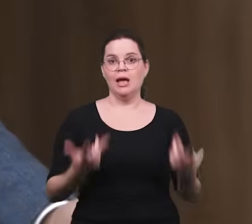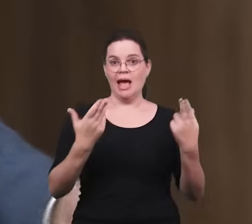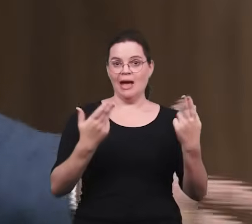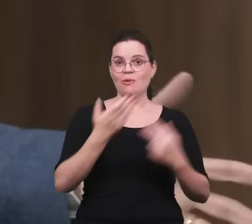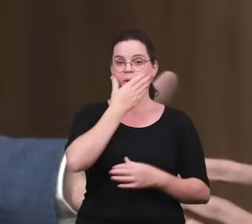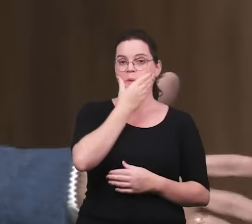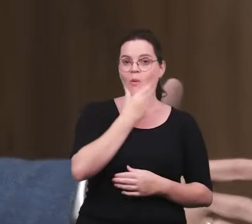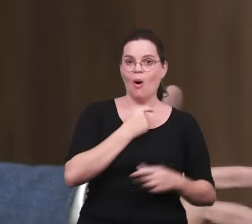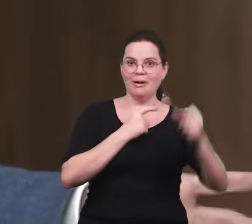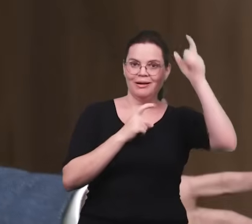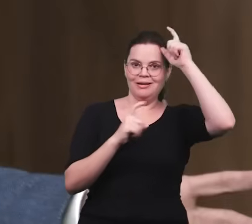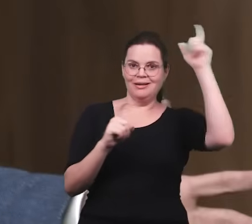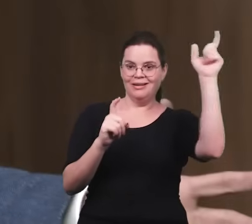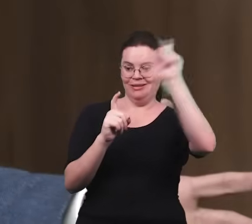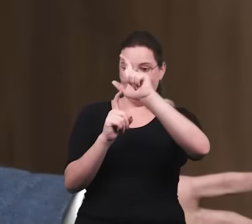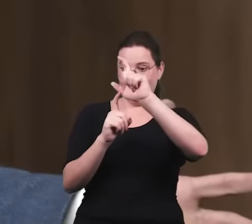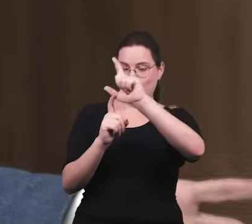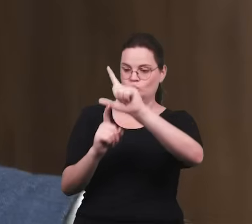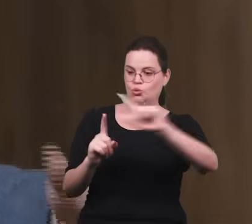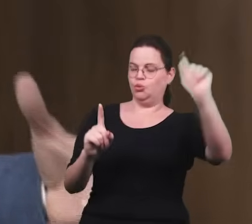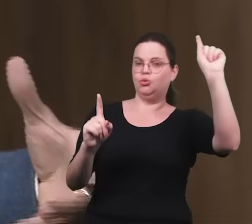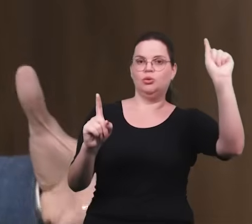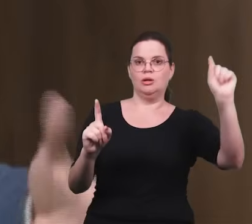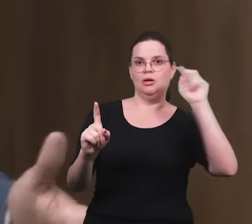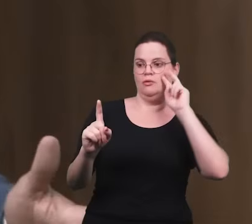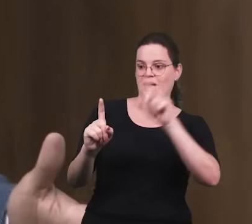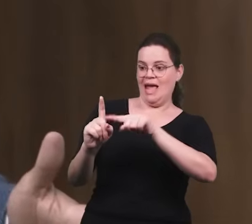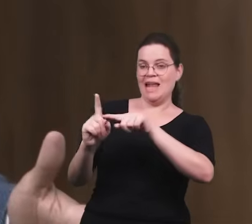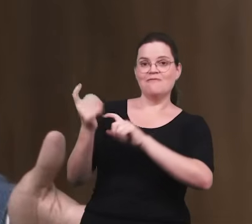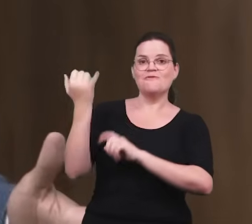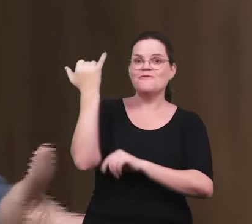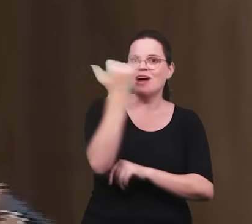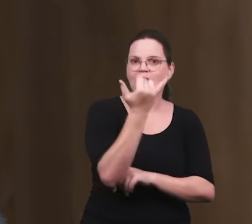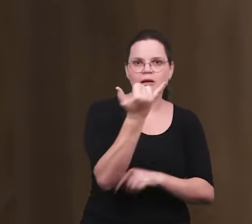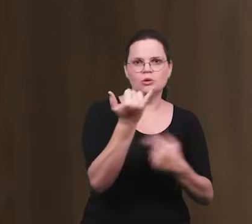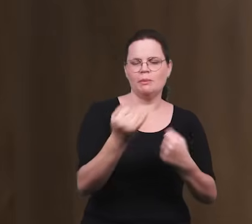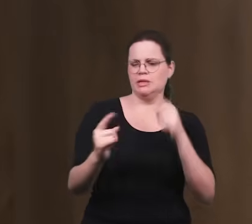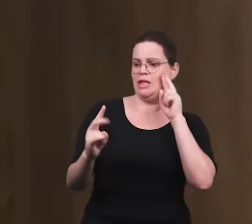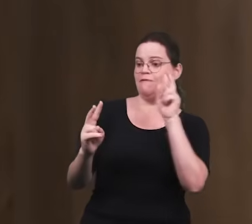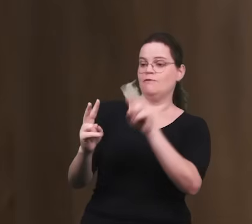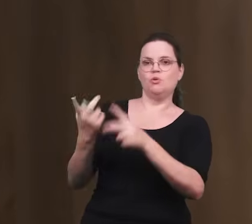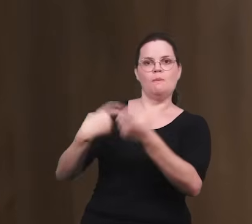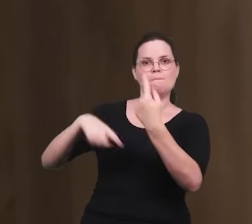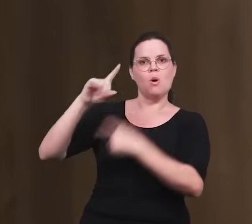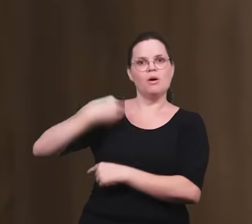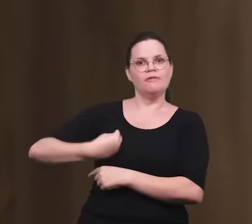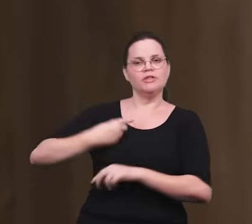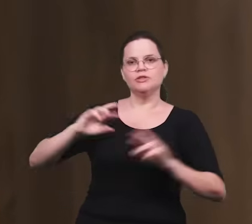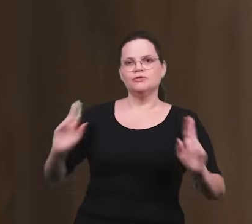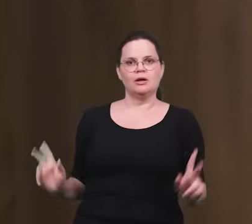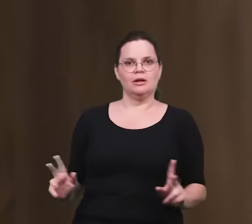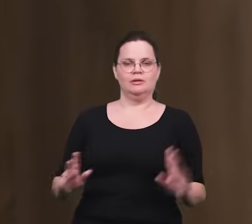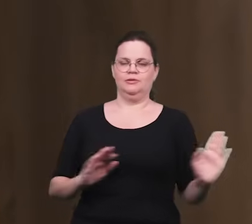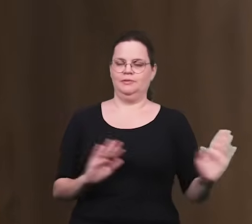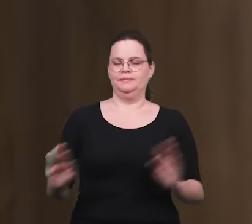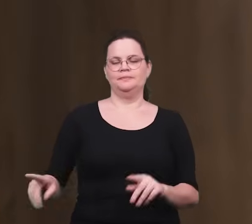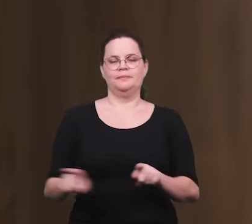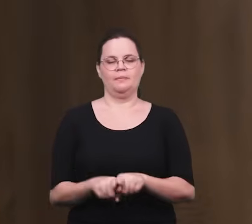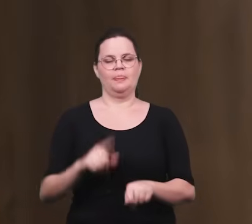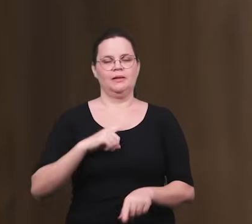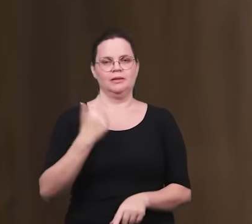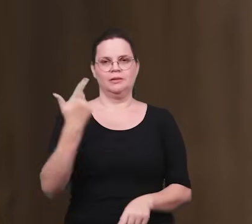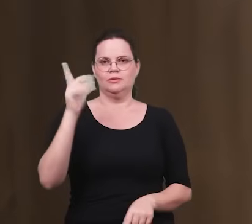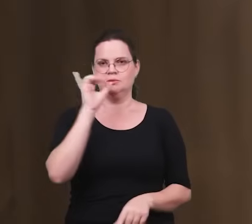coisa maravilhosa aconteceu com esse rapaz. Olha a transformação na vida dele. Então, você tem até outro